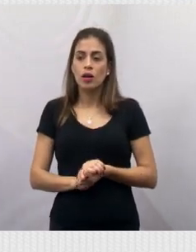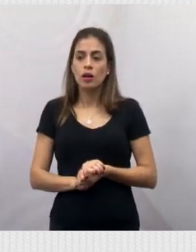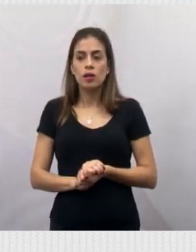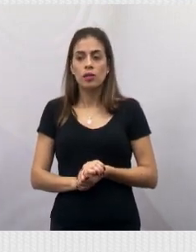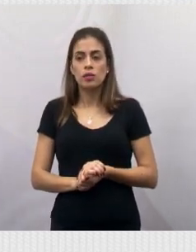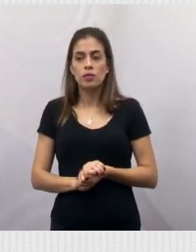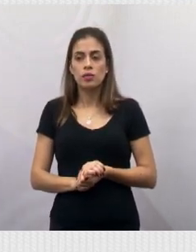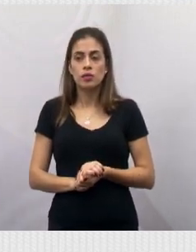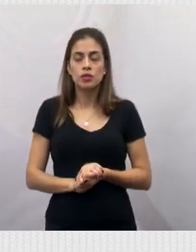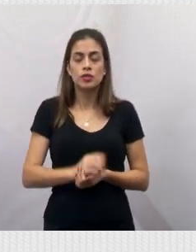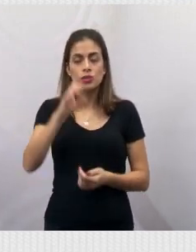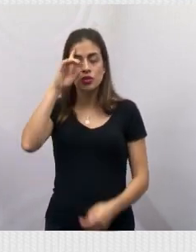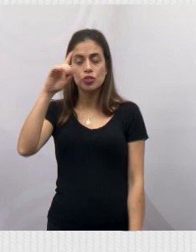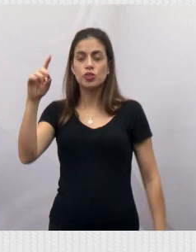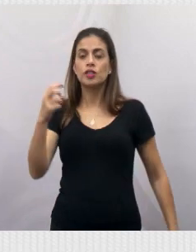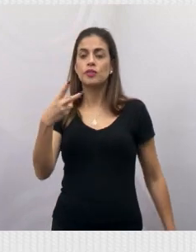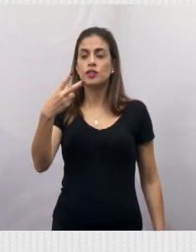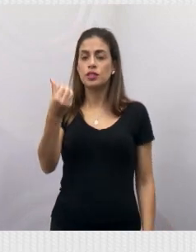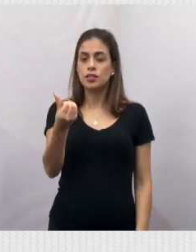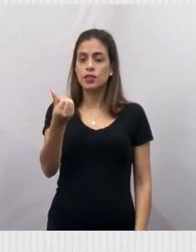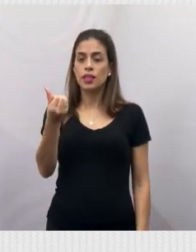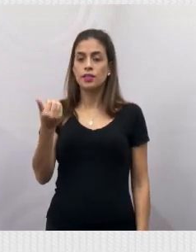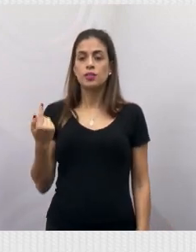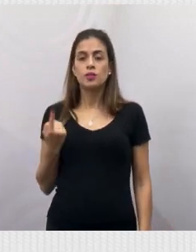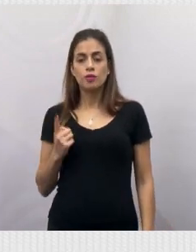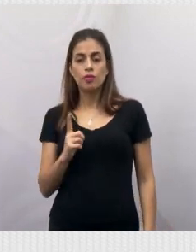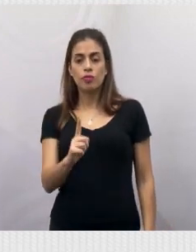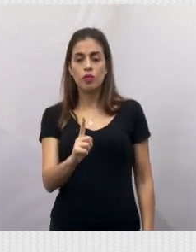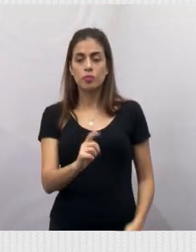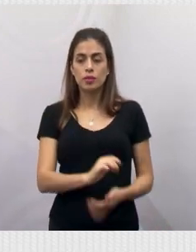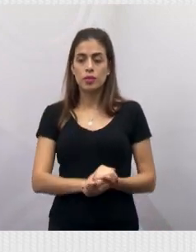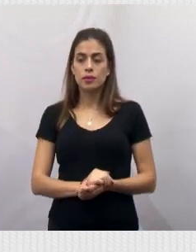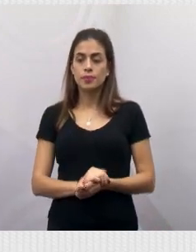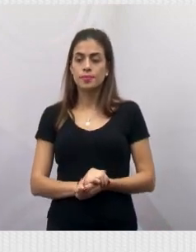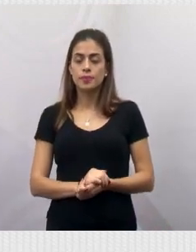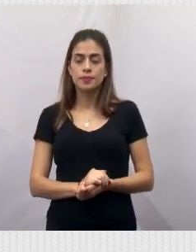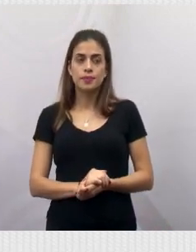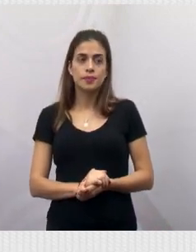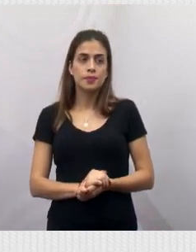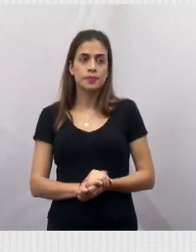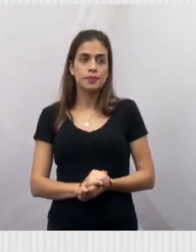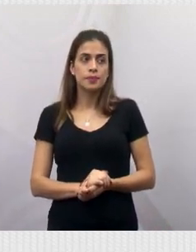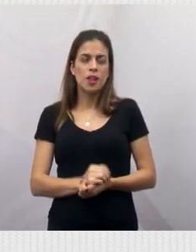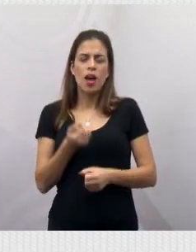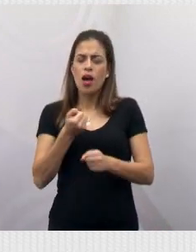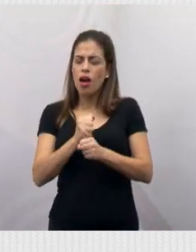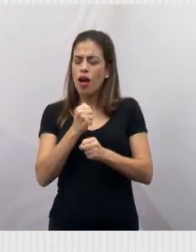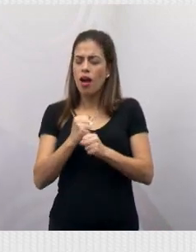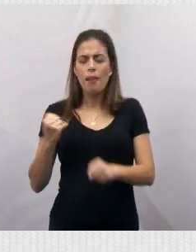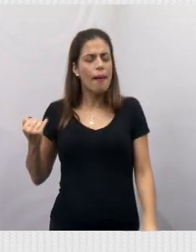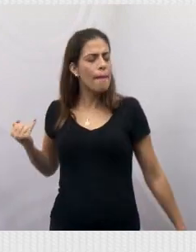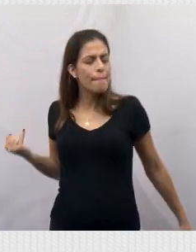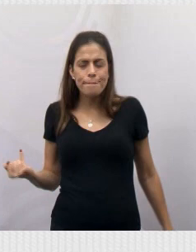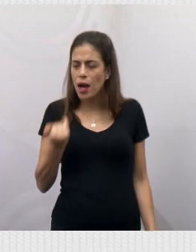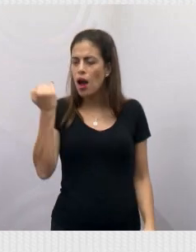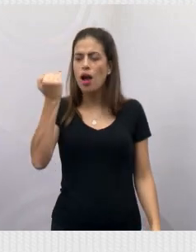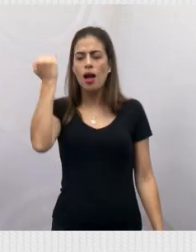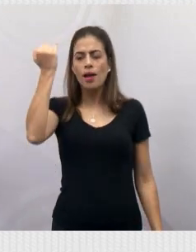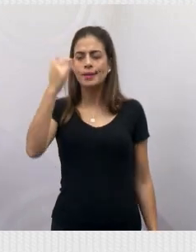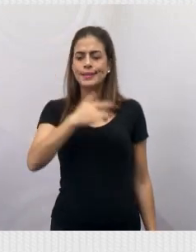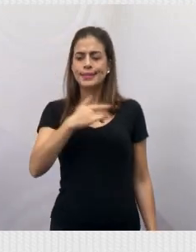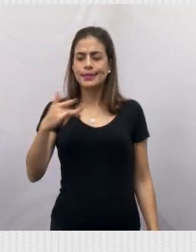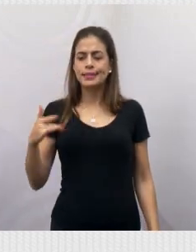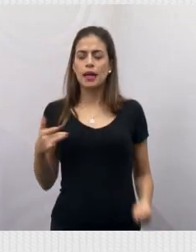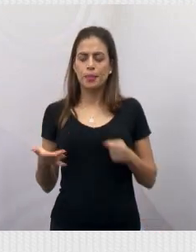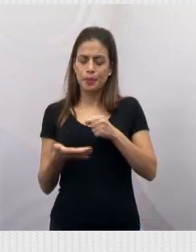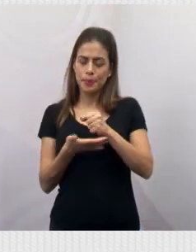né? Dia 26 nós estivemos lá. E é uma obra muito importante de saneamento